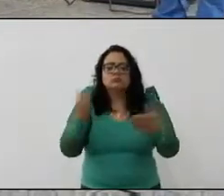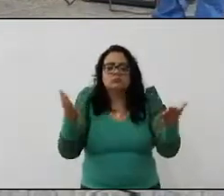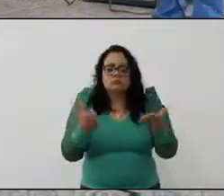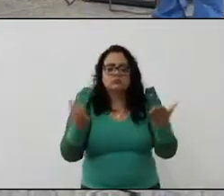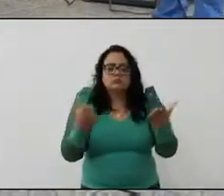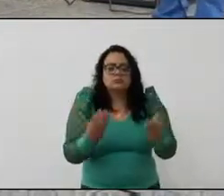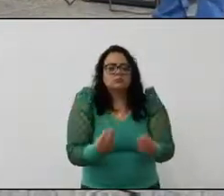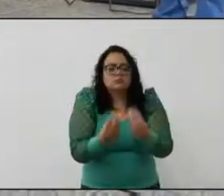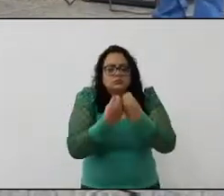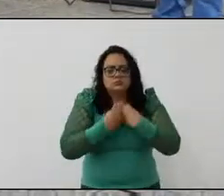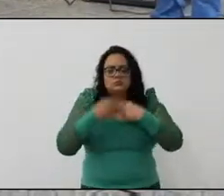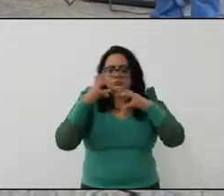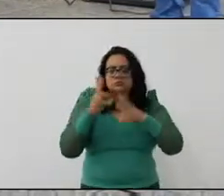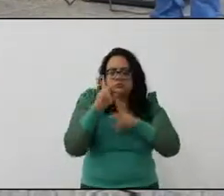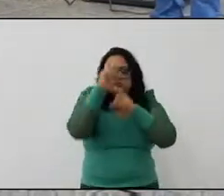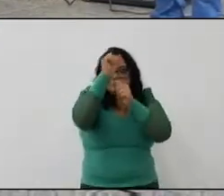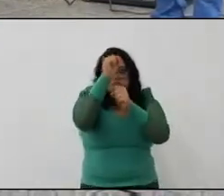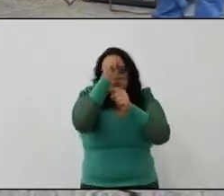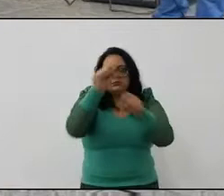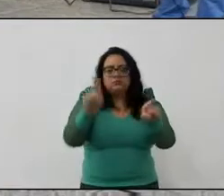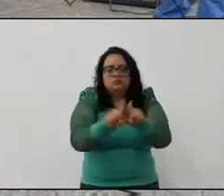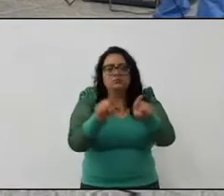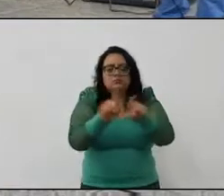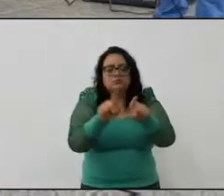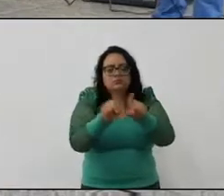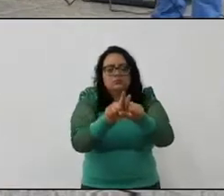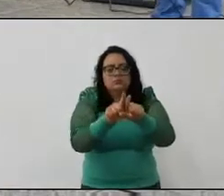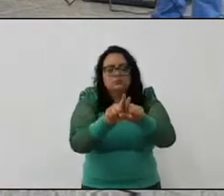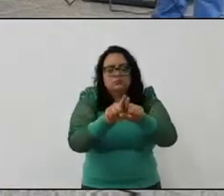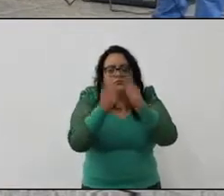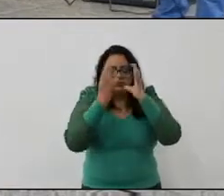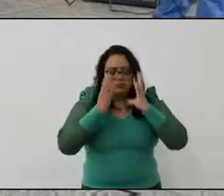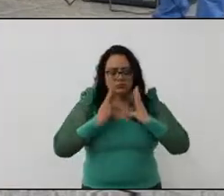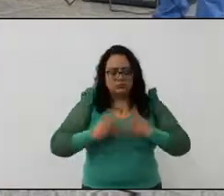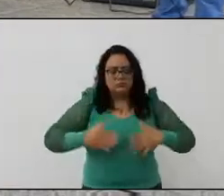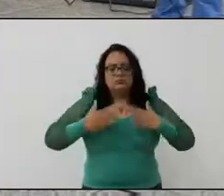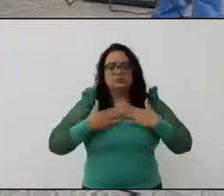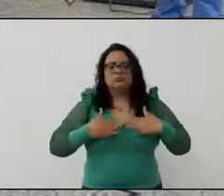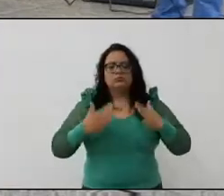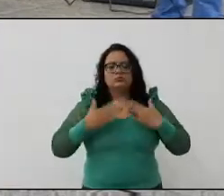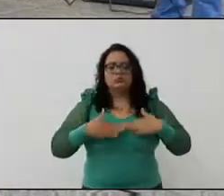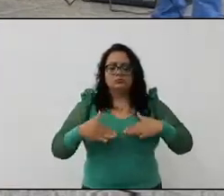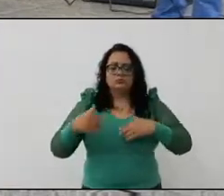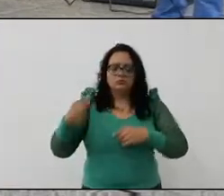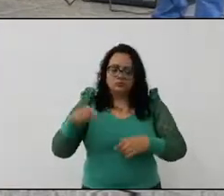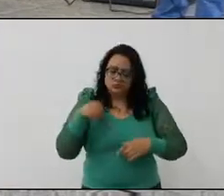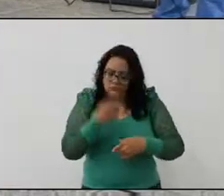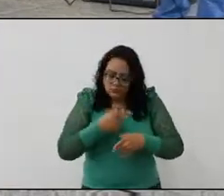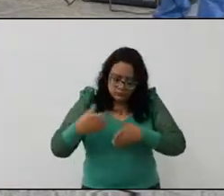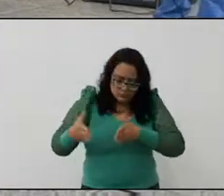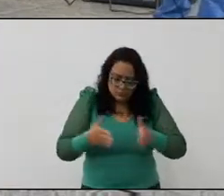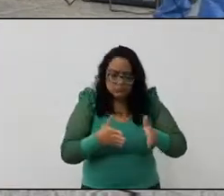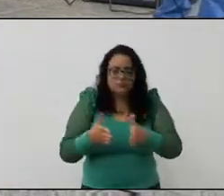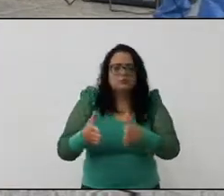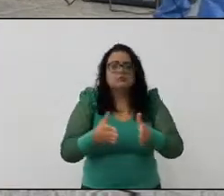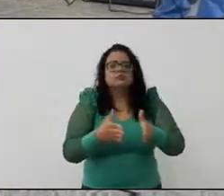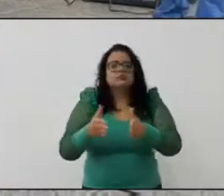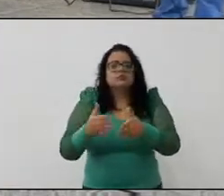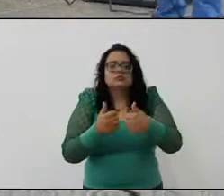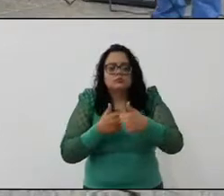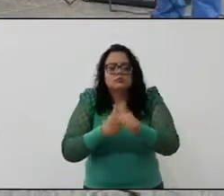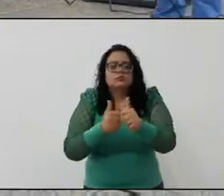nos dá força e vigor, para que possamos prosseguir a nossa jornada, a nossa